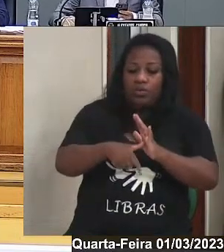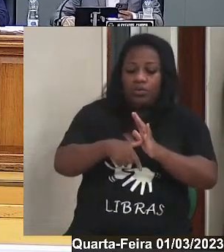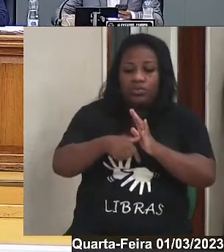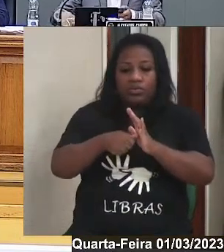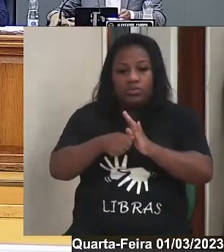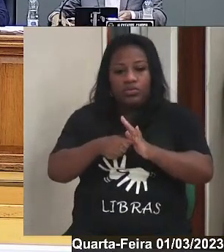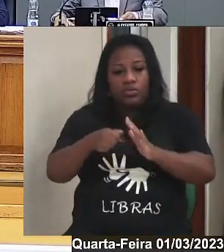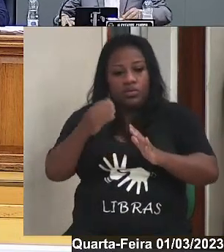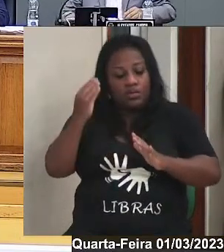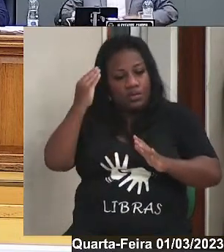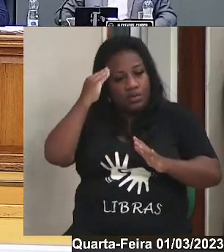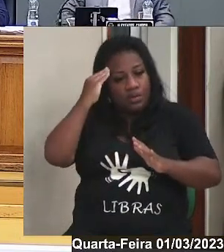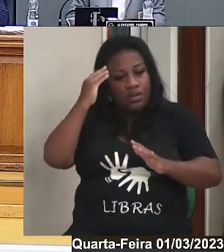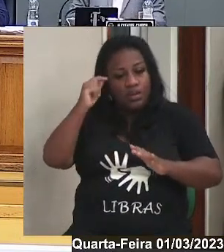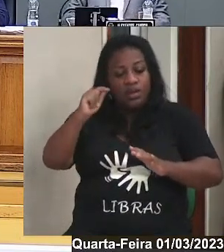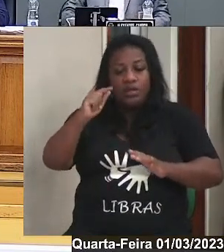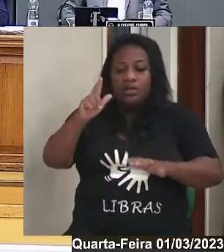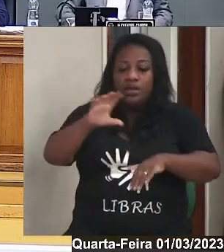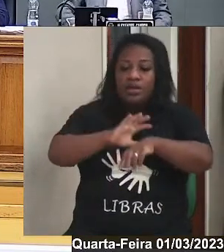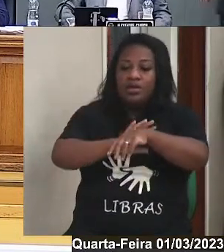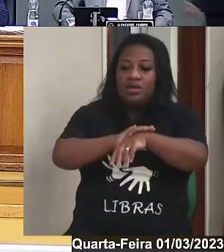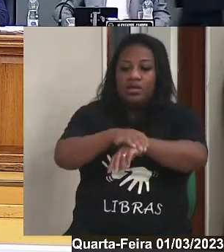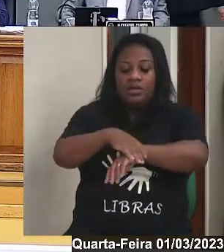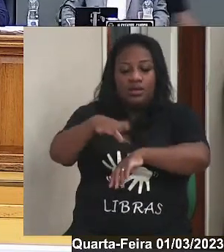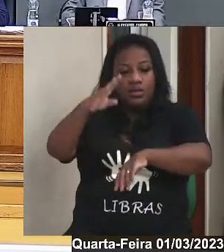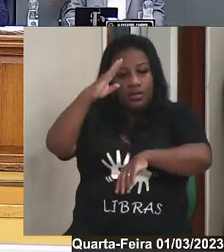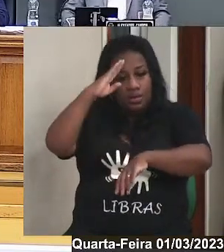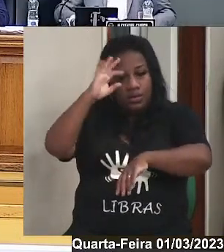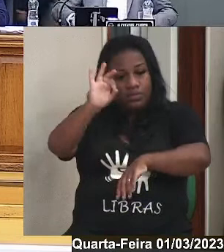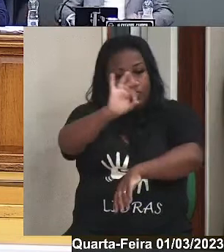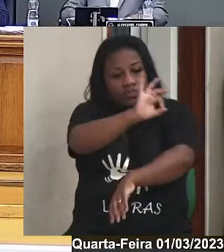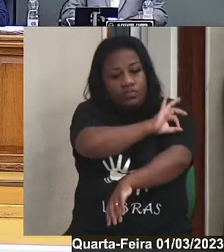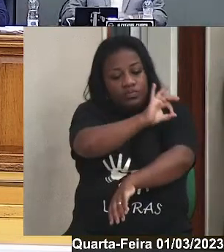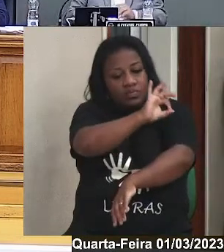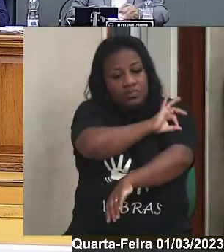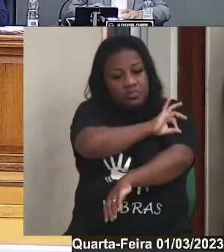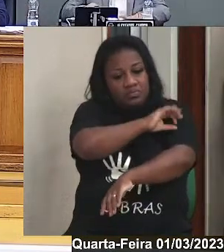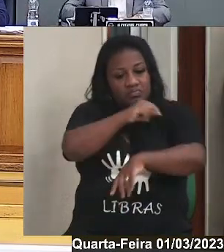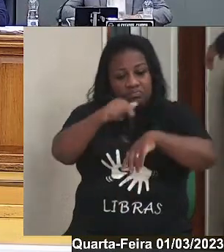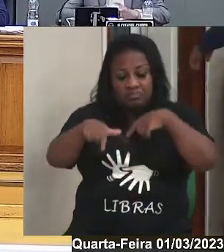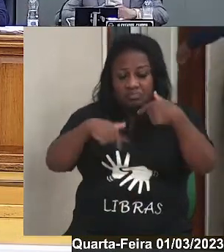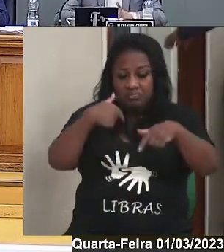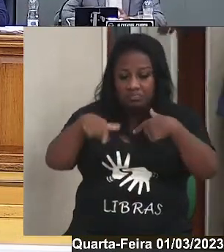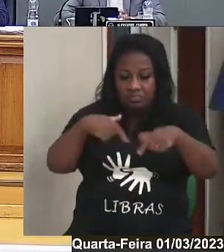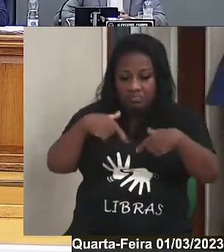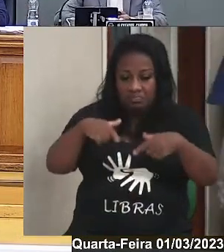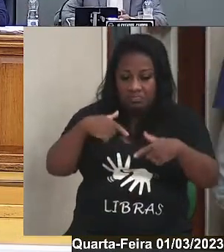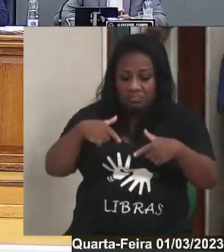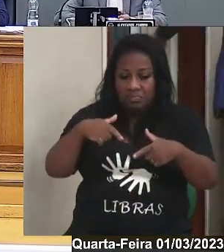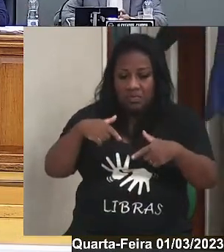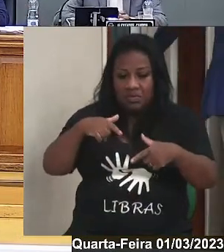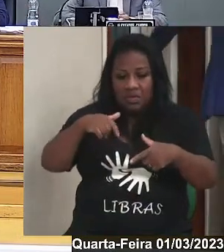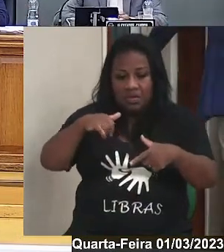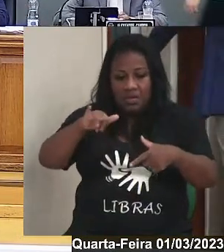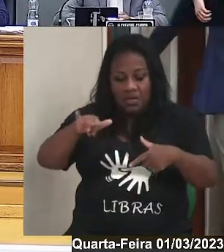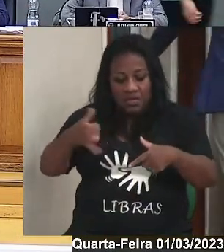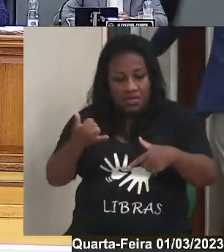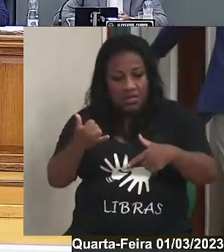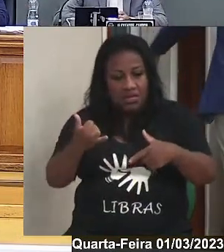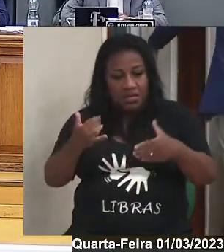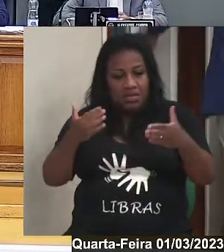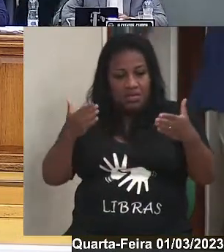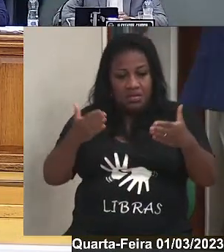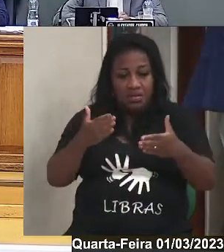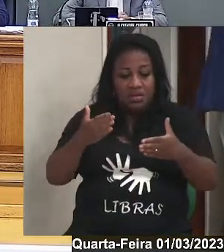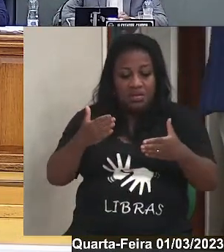Marco. Considerando a atuação do guarda municipal que estava a caminho do trabalho e percebeu o assalto quando a vítima pediu